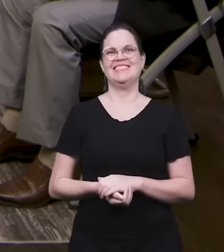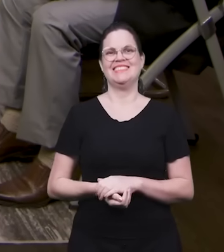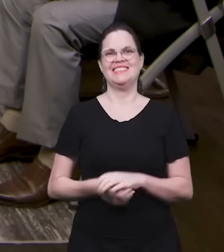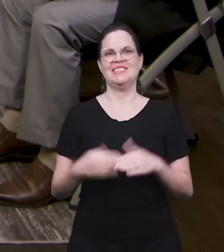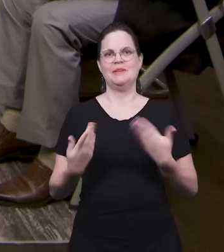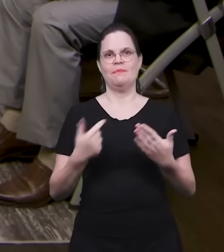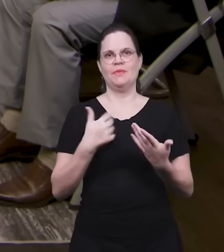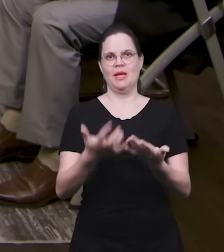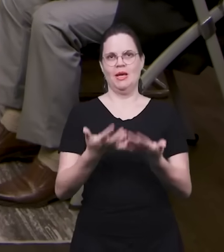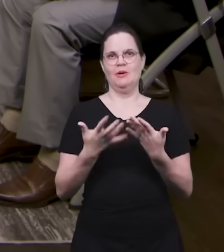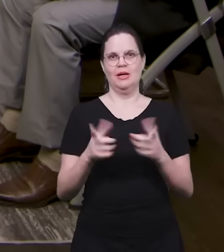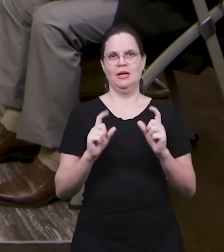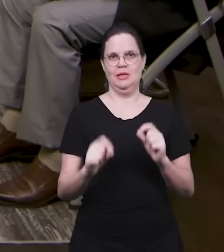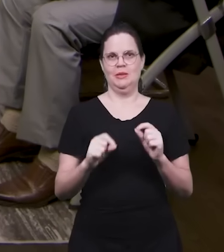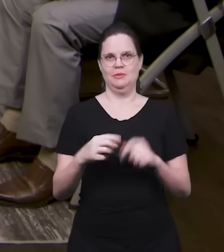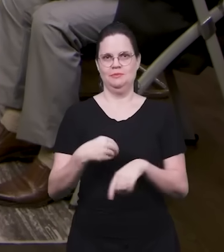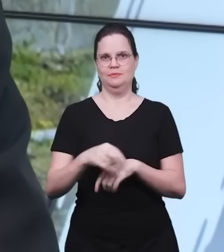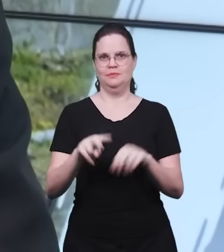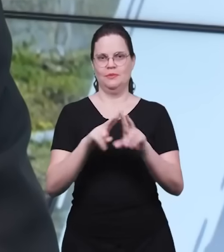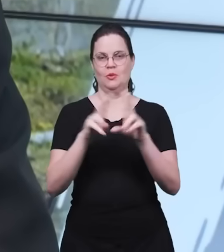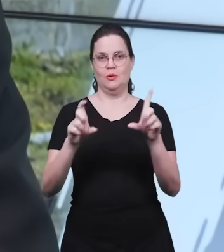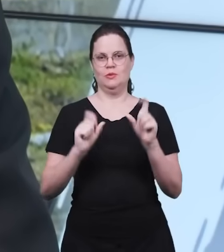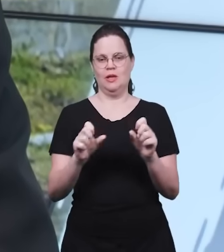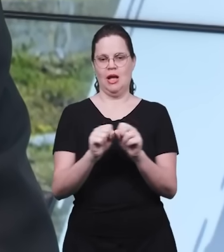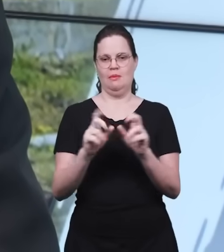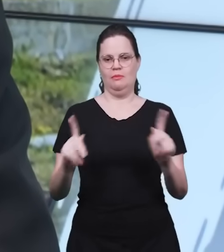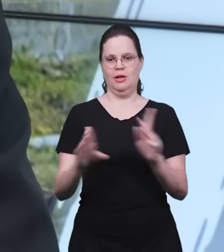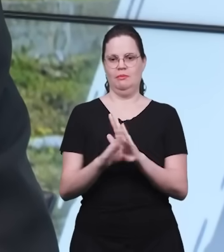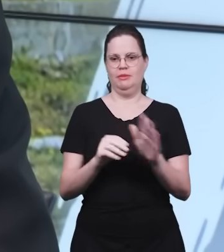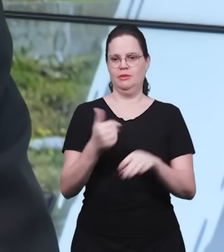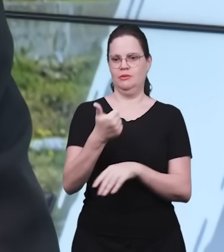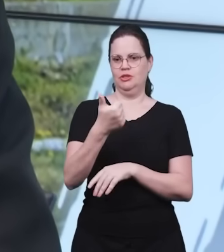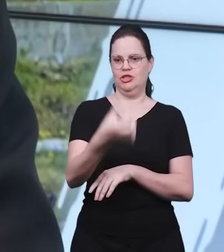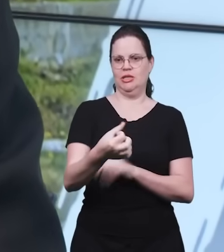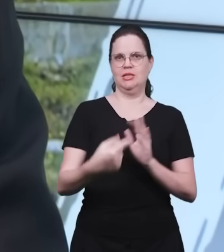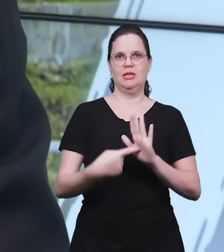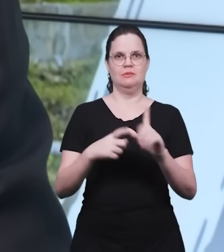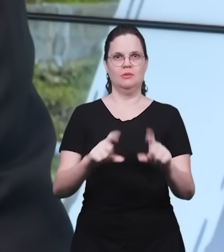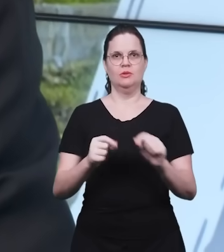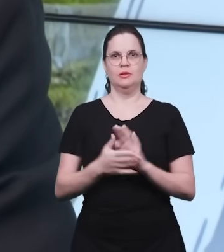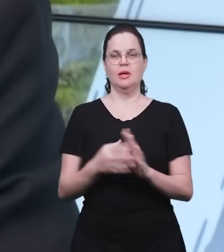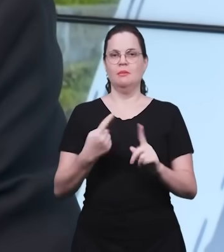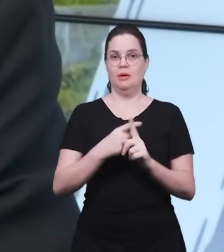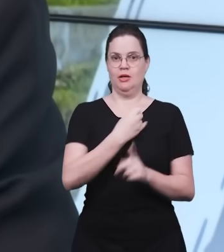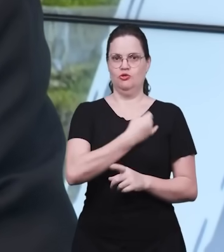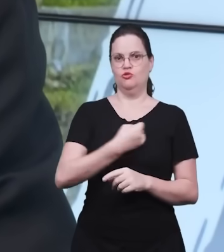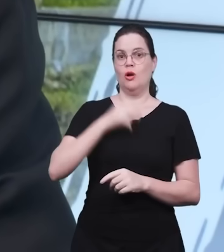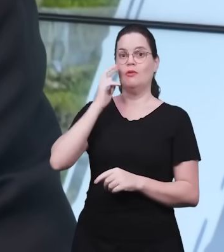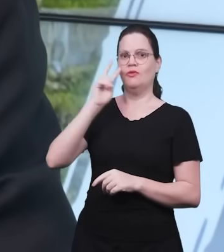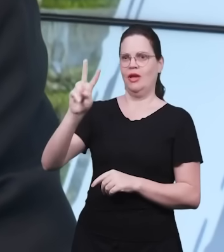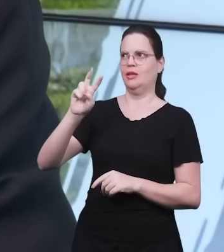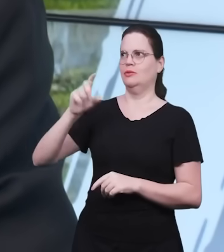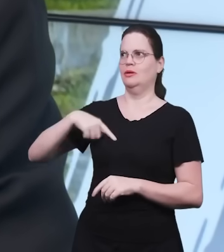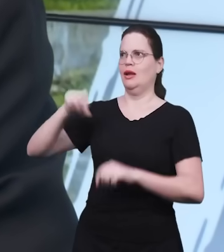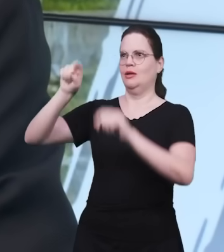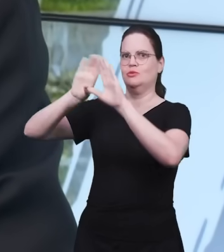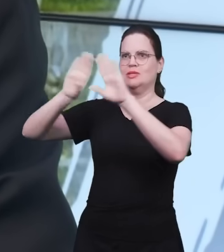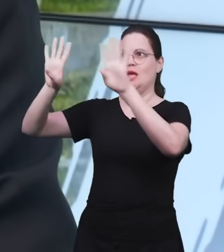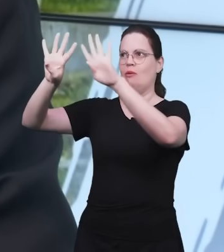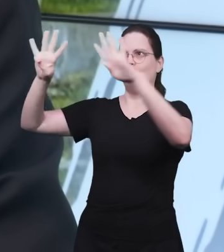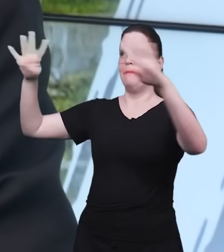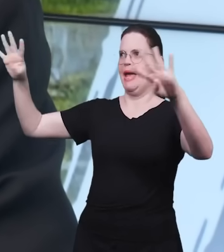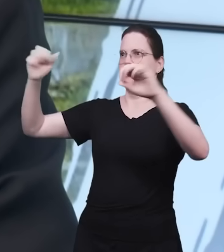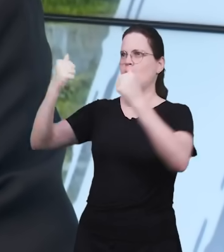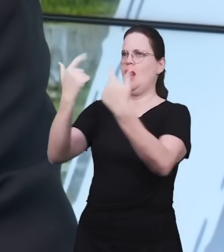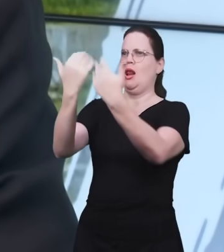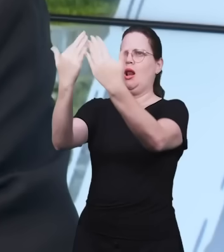aqui, nessa sequência de Apocalipse 7, lá no 16, diz assim, quando João tem essa visão, lá na